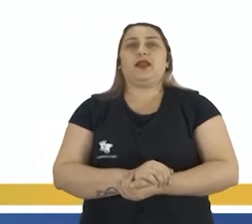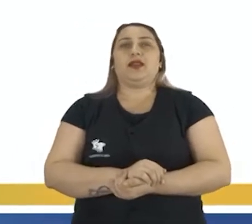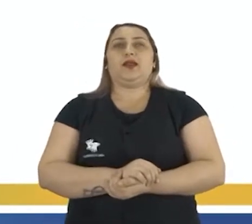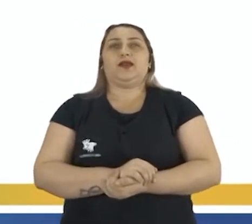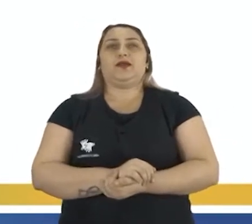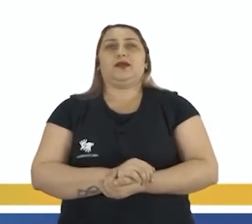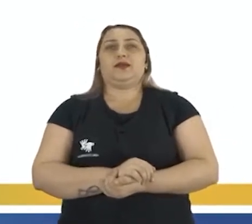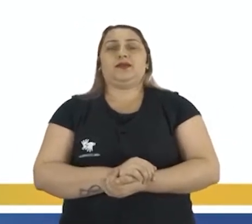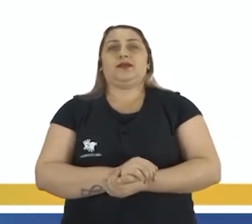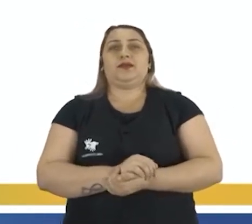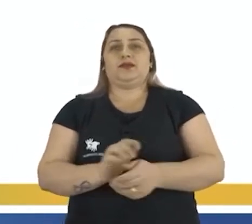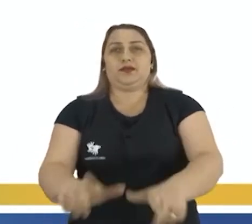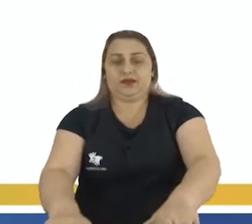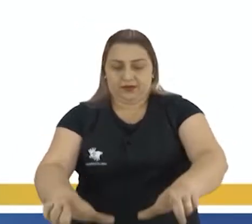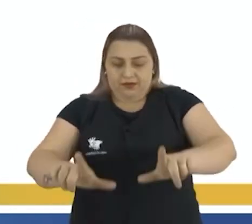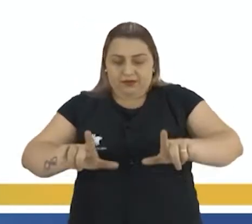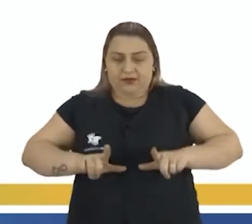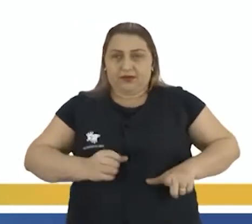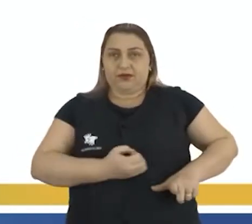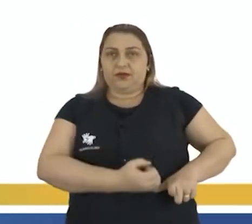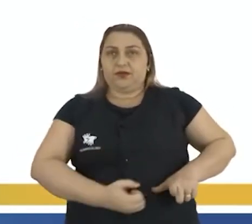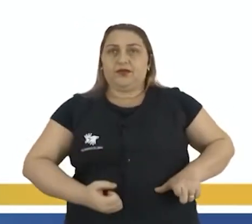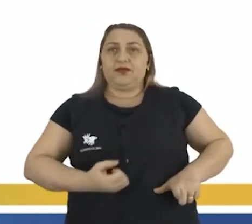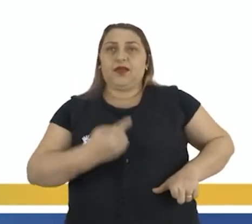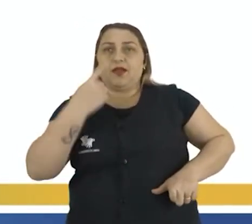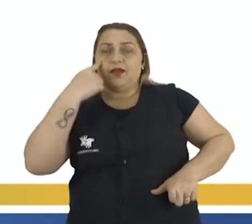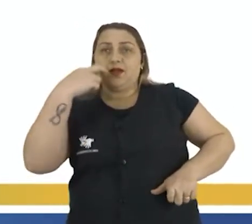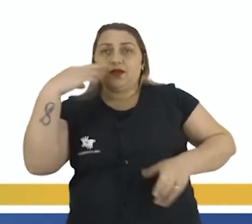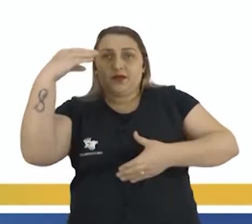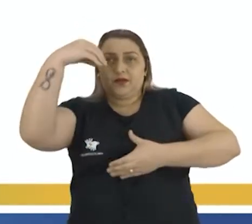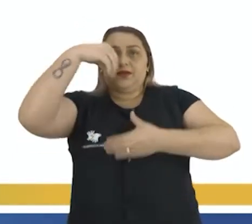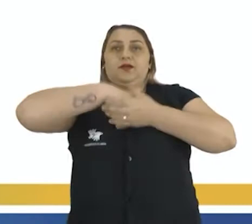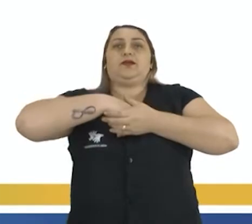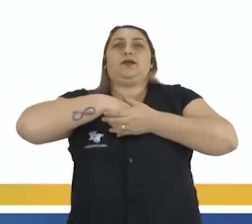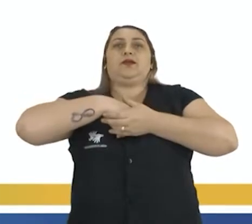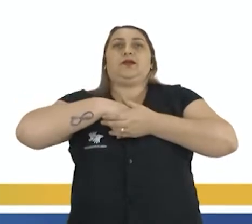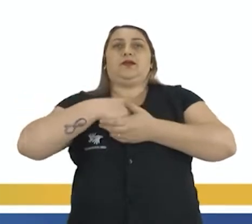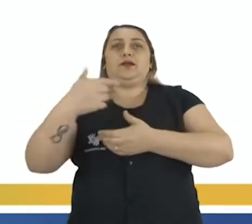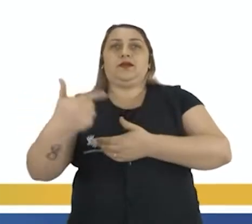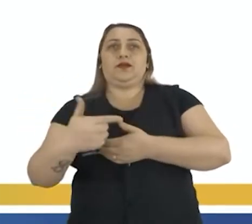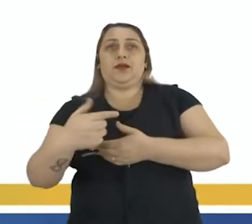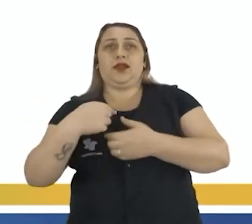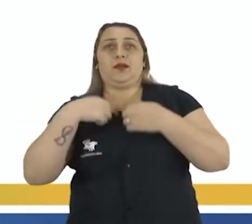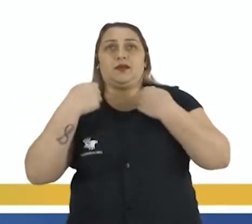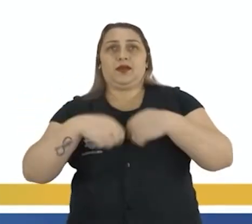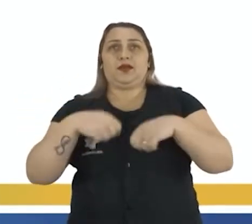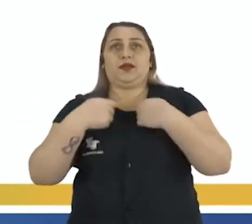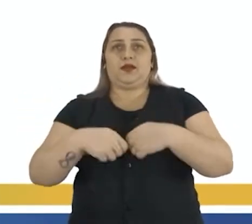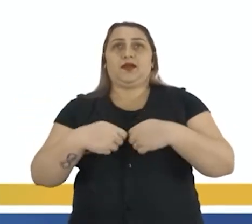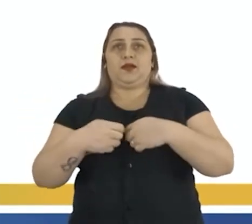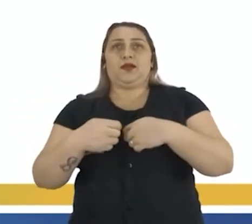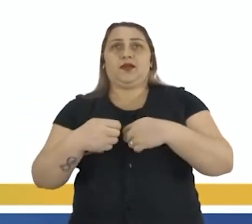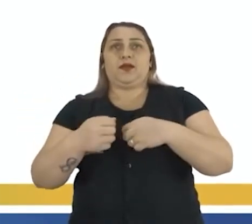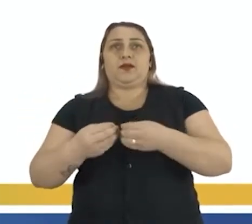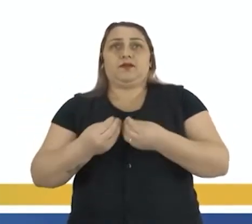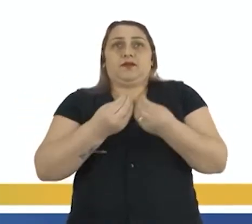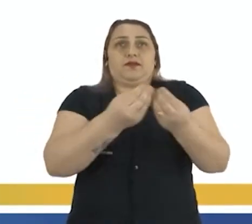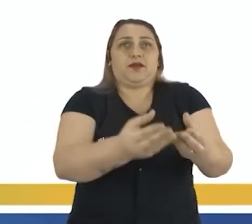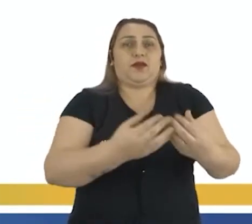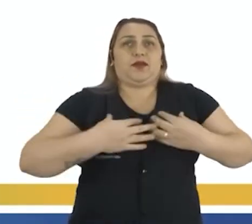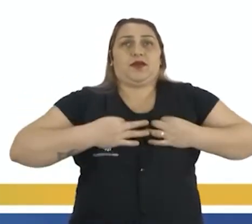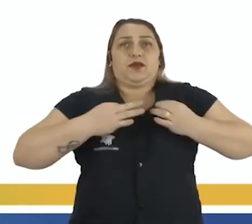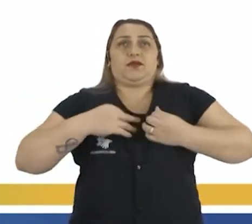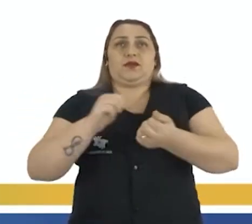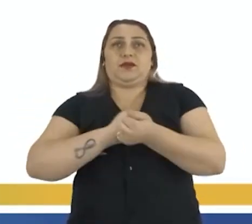está escrito assim: o raio-x viu por dentro de mim. 2. Eu preciso pôr essas roupas